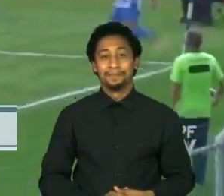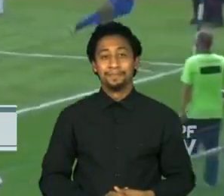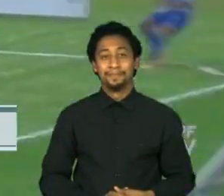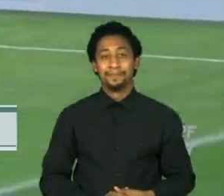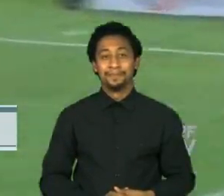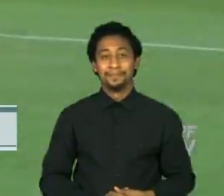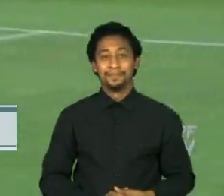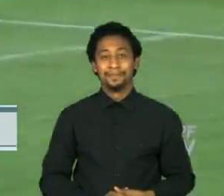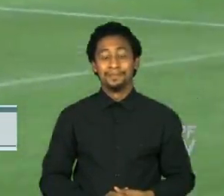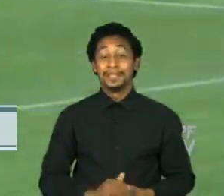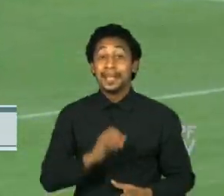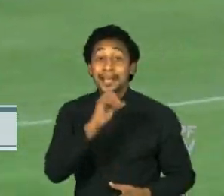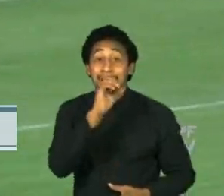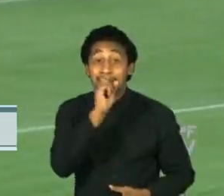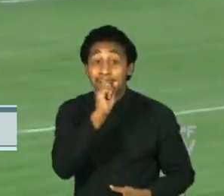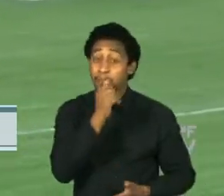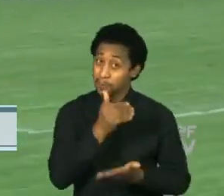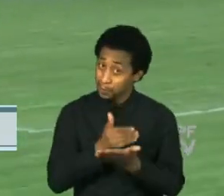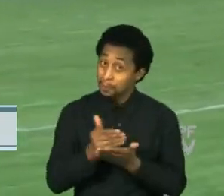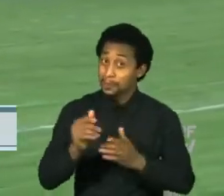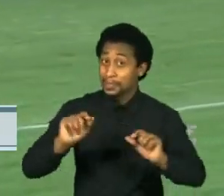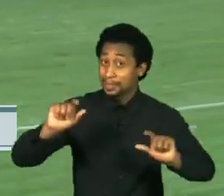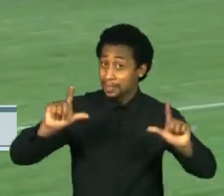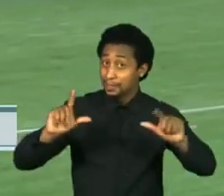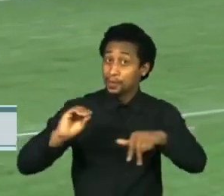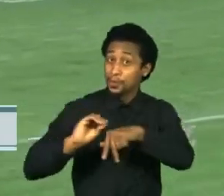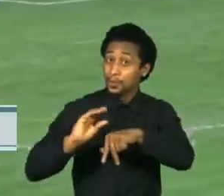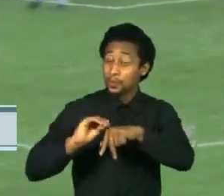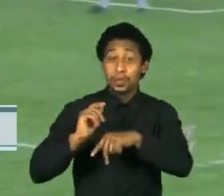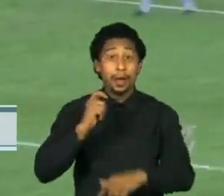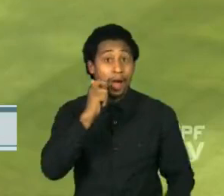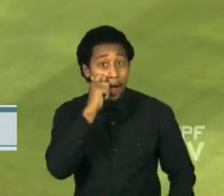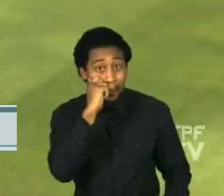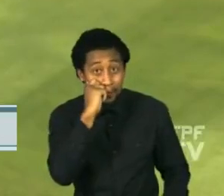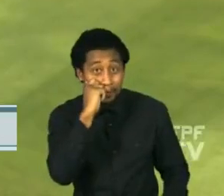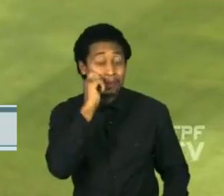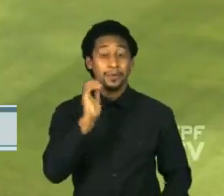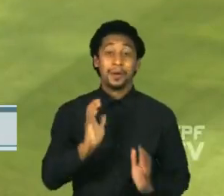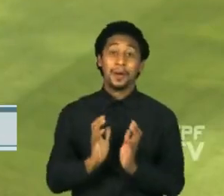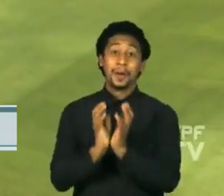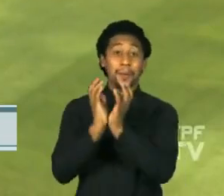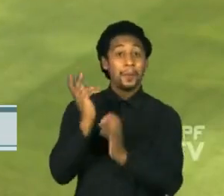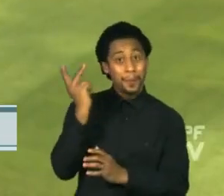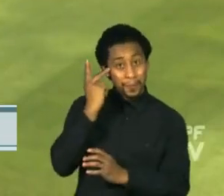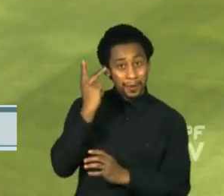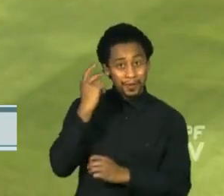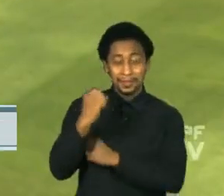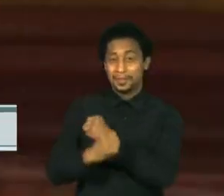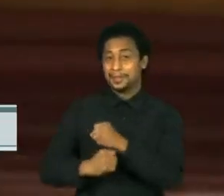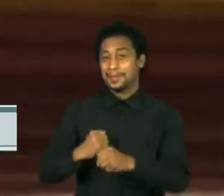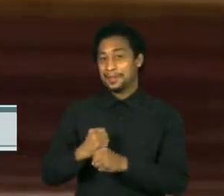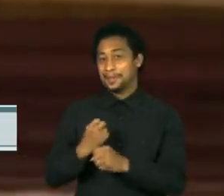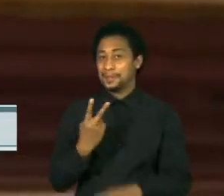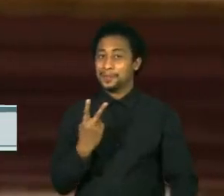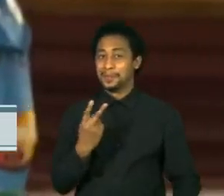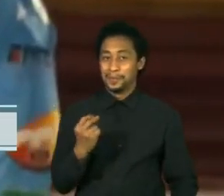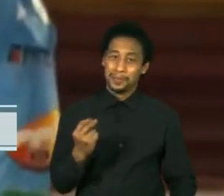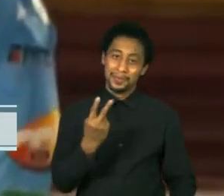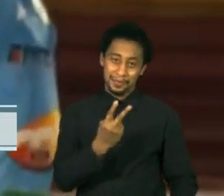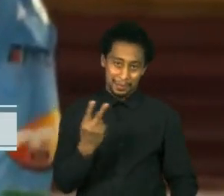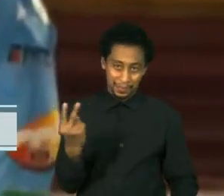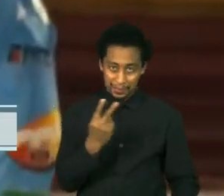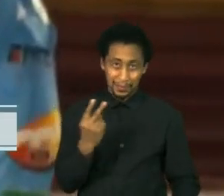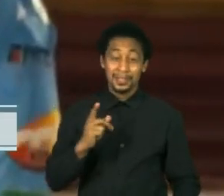A partir deste sábado, a TV Cultura transmite ao vivo a Copa Paulista 2022. A competição